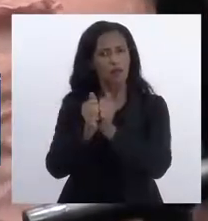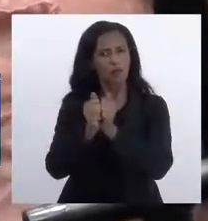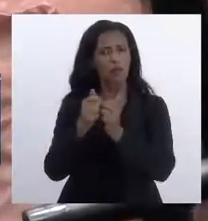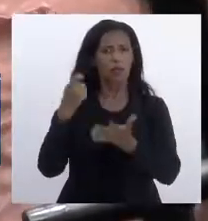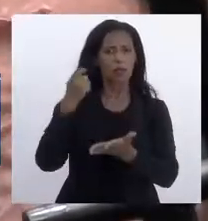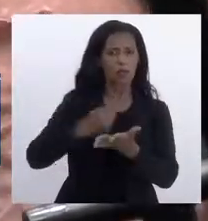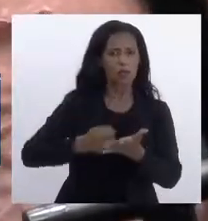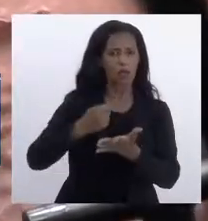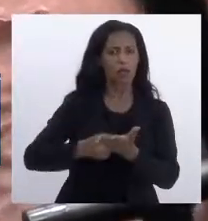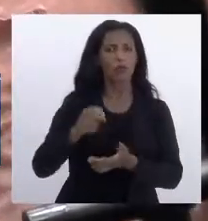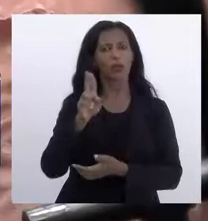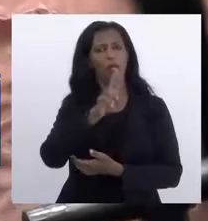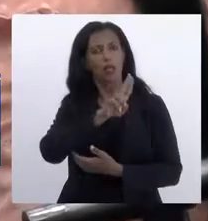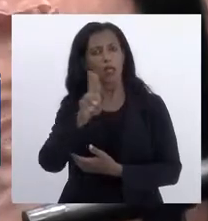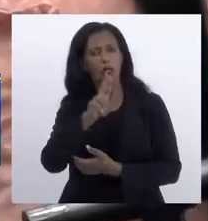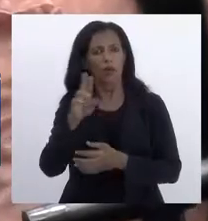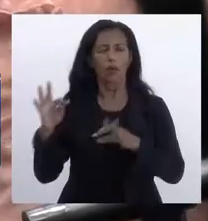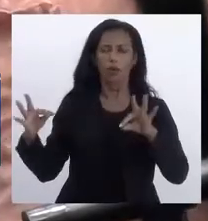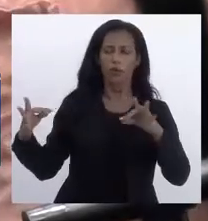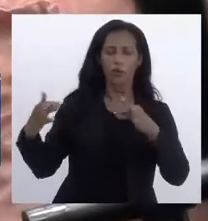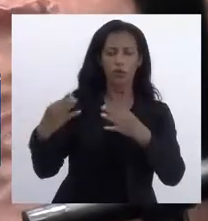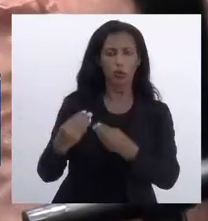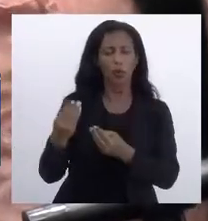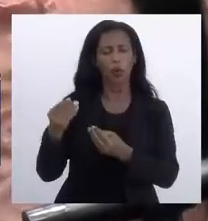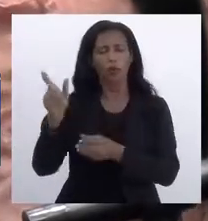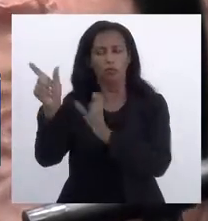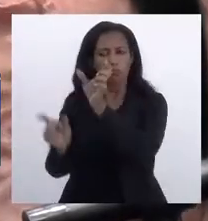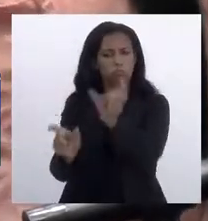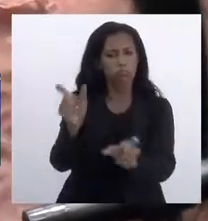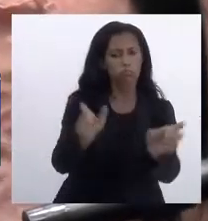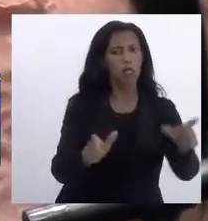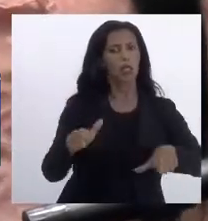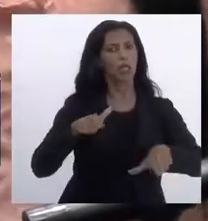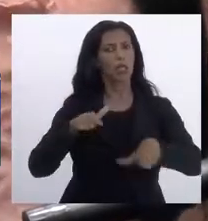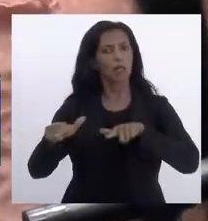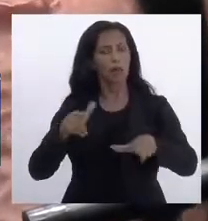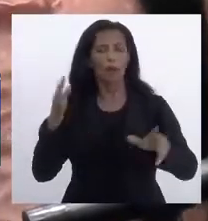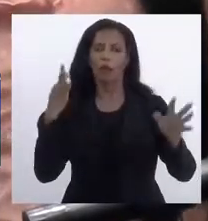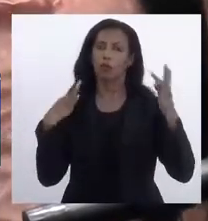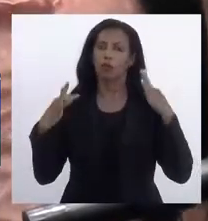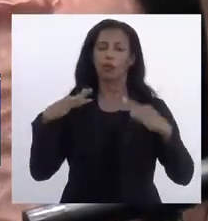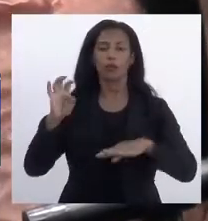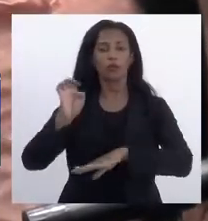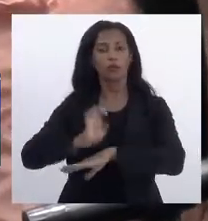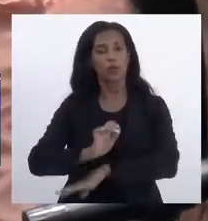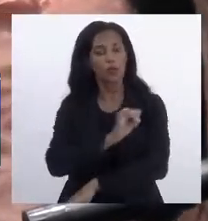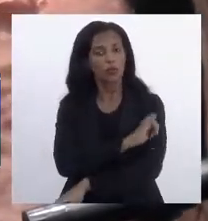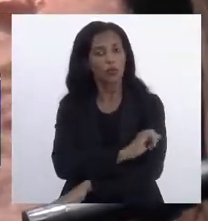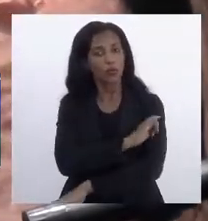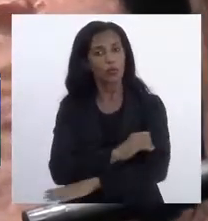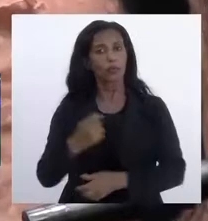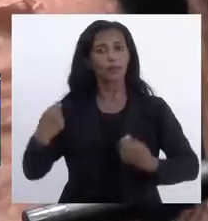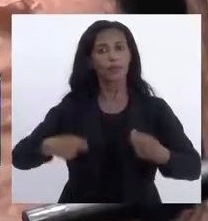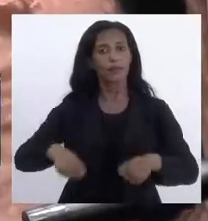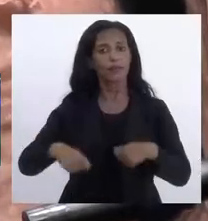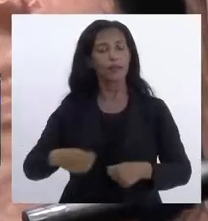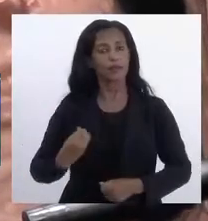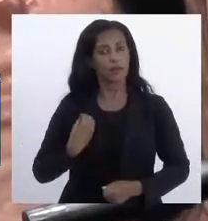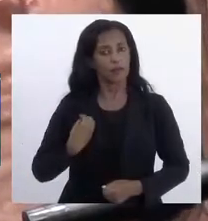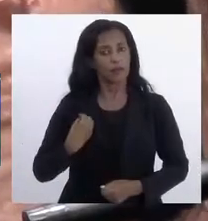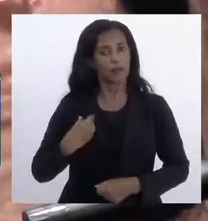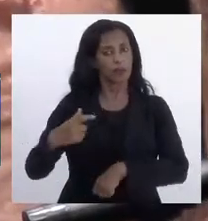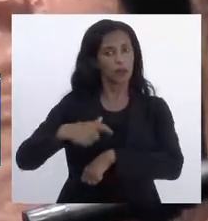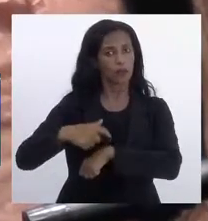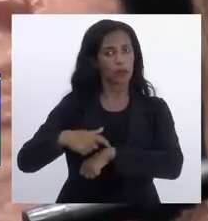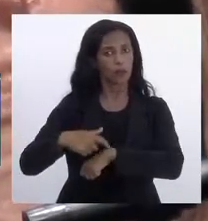luta em nomes de todos aqueles e aquelas que trabalham com turismo no estado do Rio de Janeiro, que precisa sobreviver no